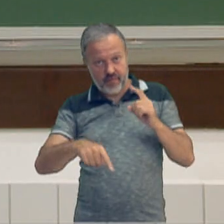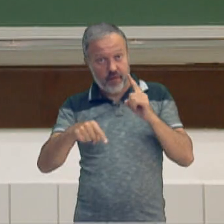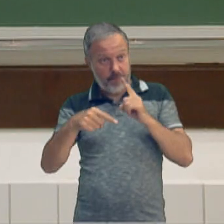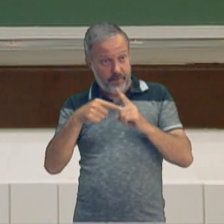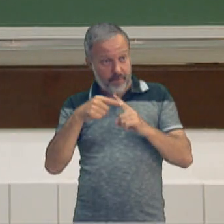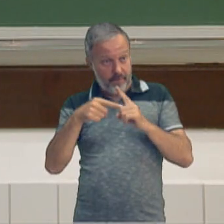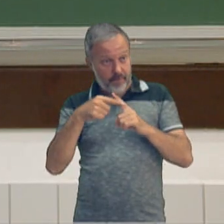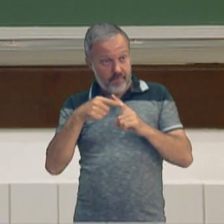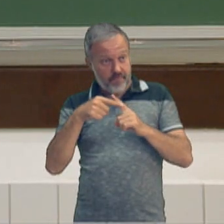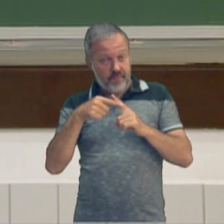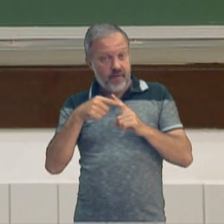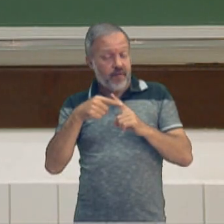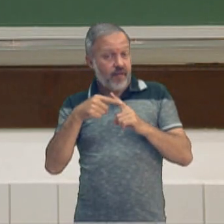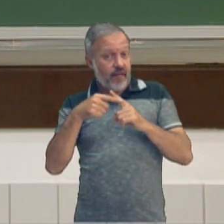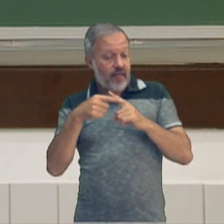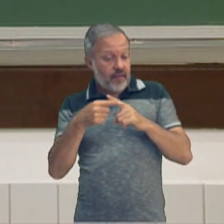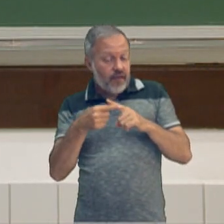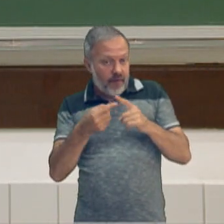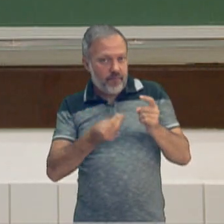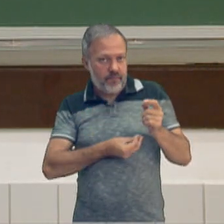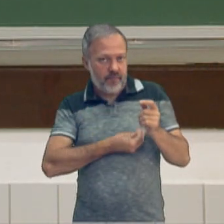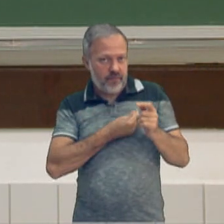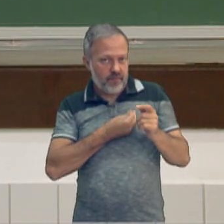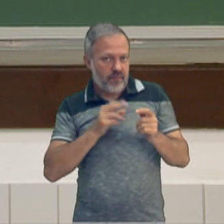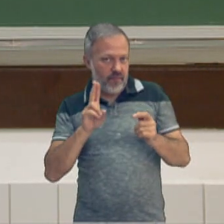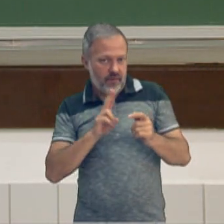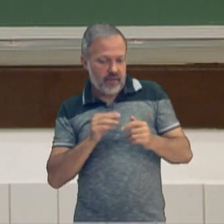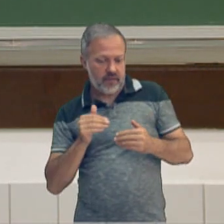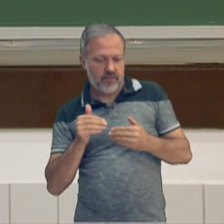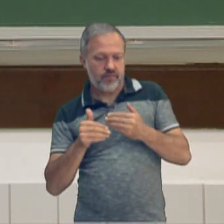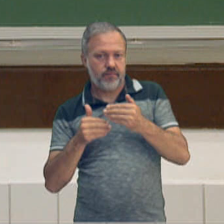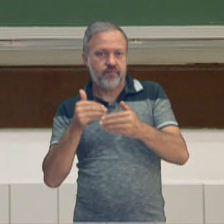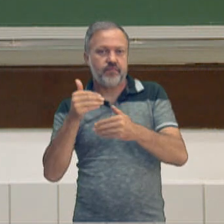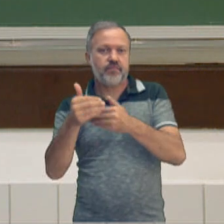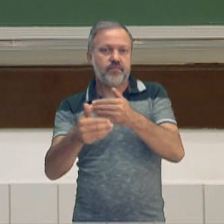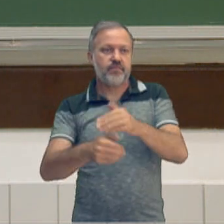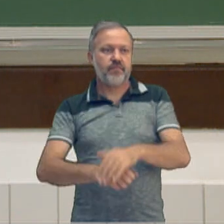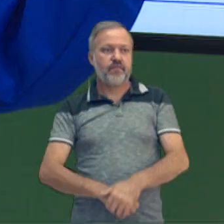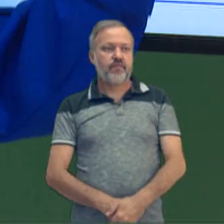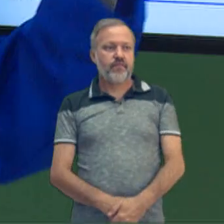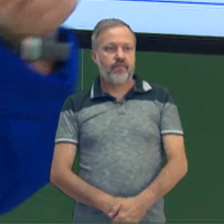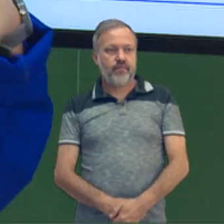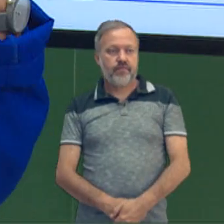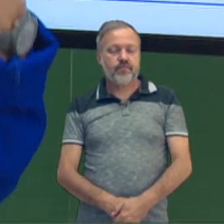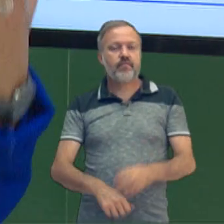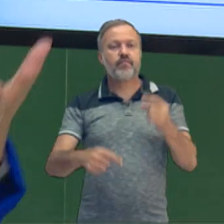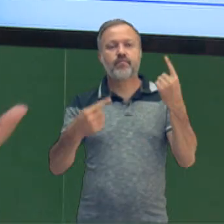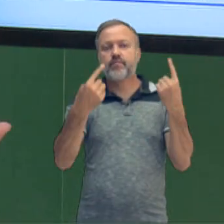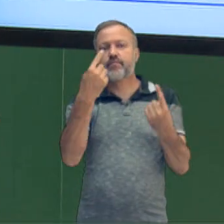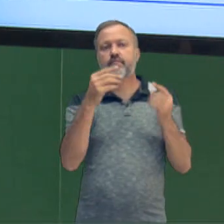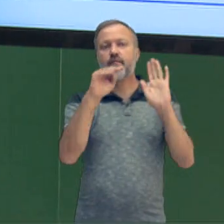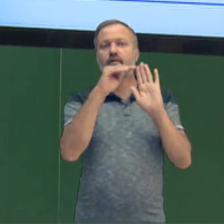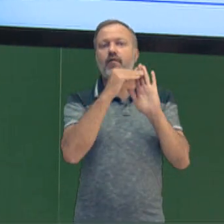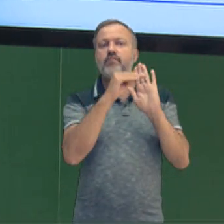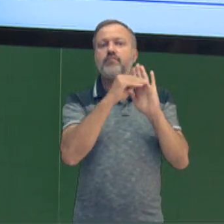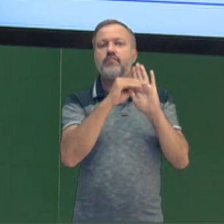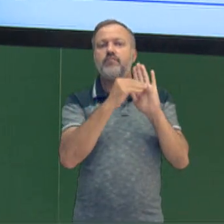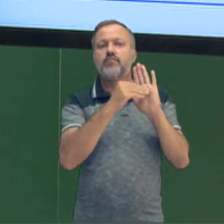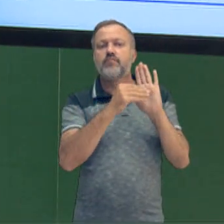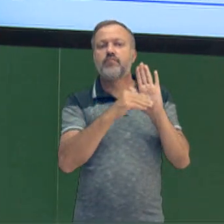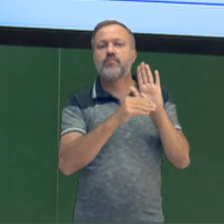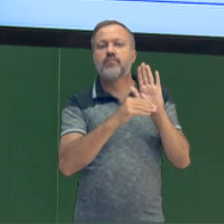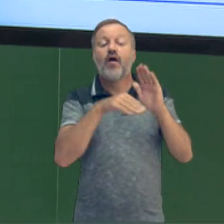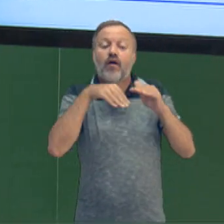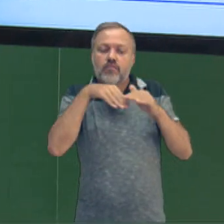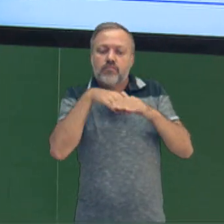de serem. Então, qual que é a característica do lipídio que permite que ele seja armazenado por mais tempo, por exemplo? Qual